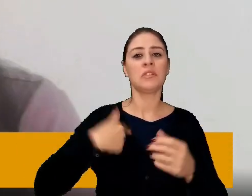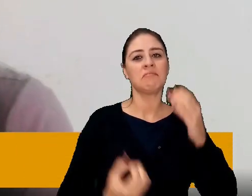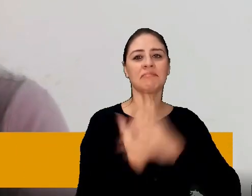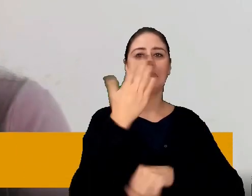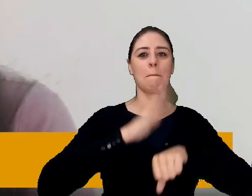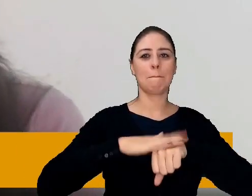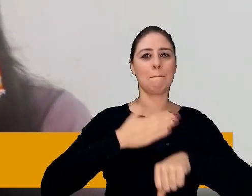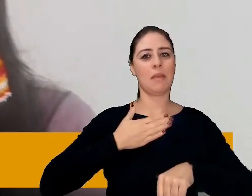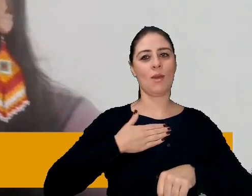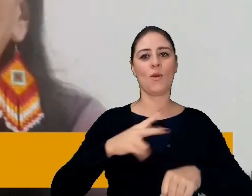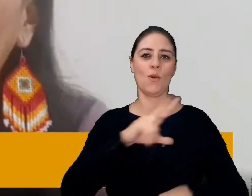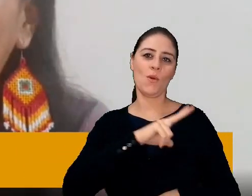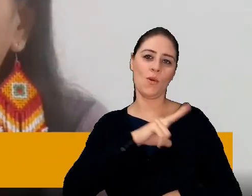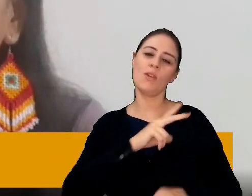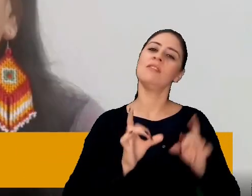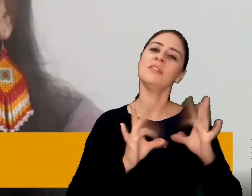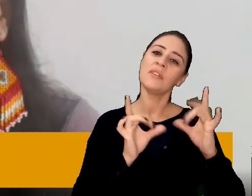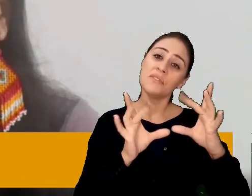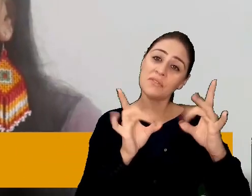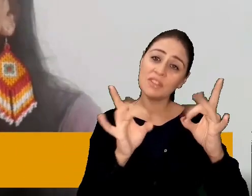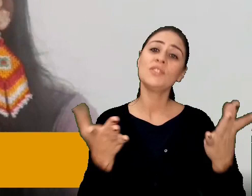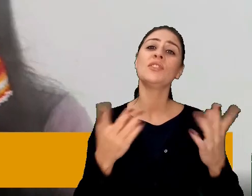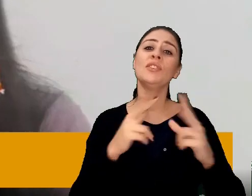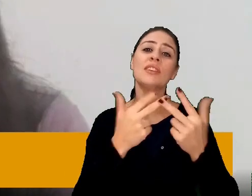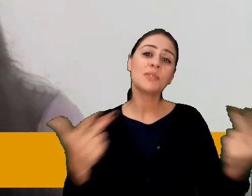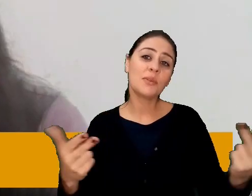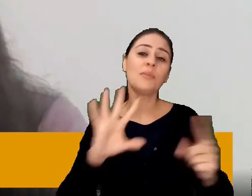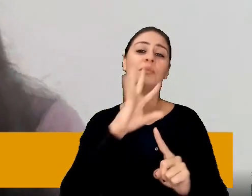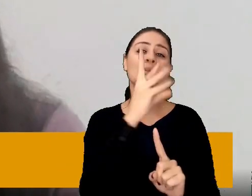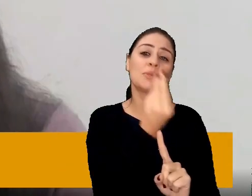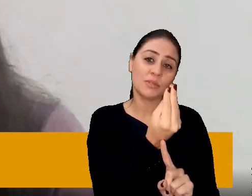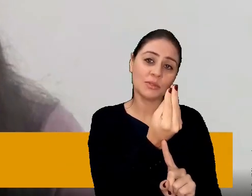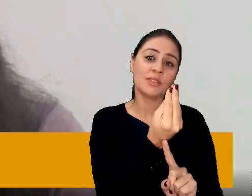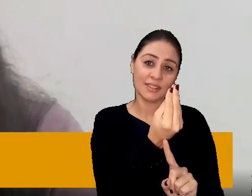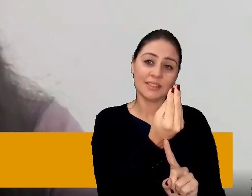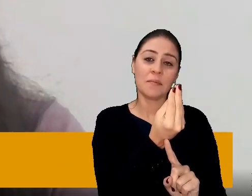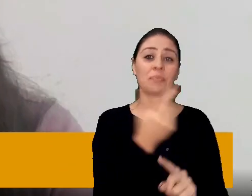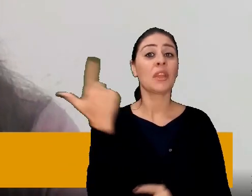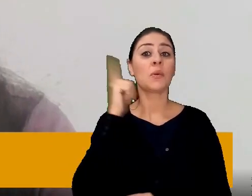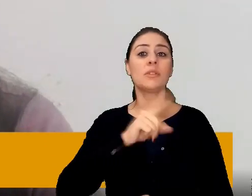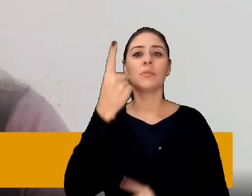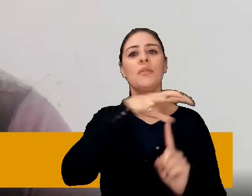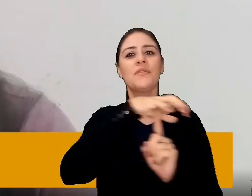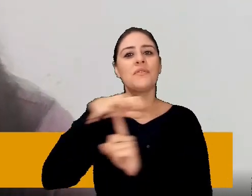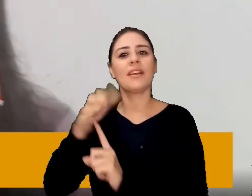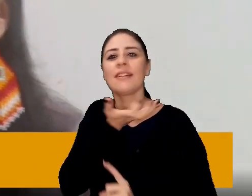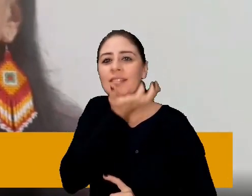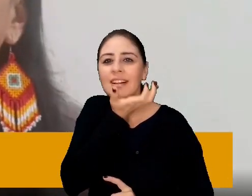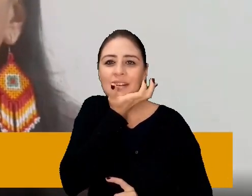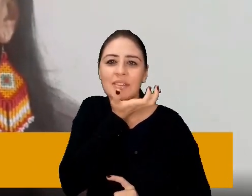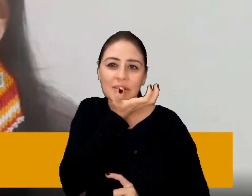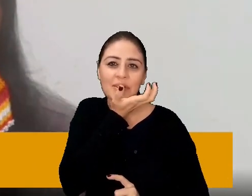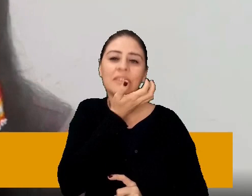para mim, aí depois eu já tinha minha própria banca, aí vendia, conseguimos um espaço no Largo da Ordem, depois no dia de